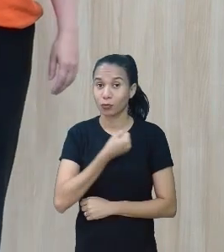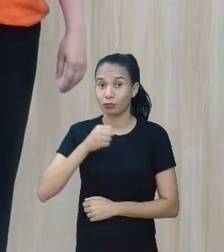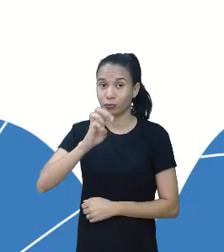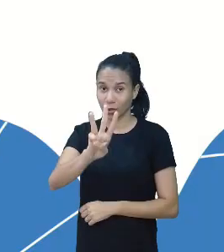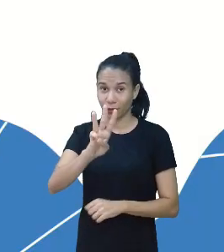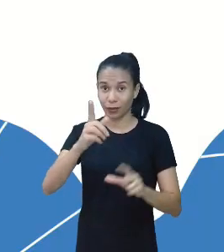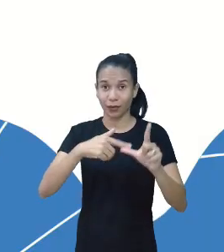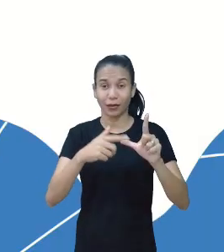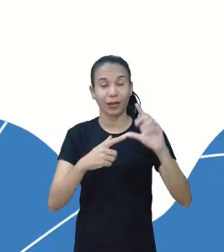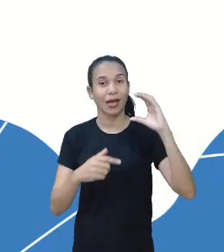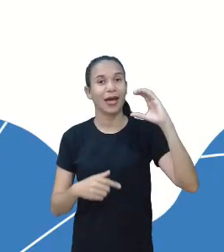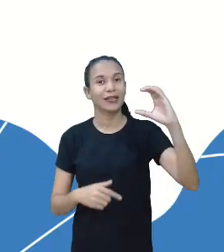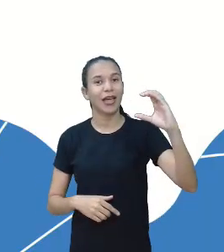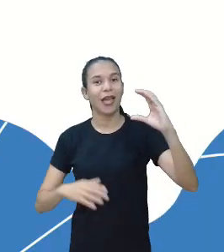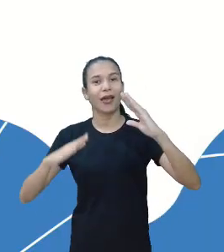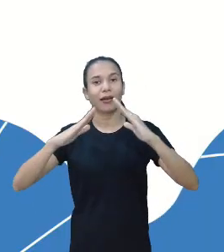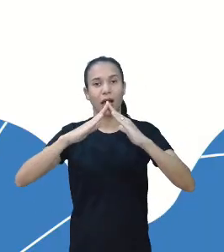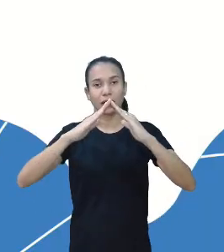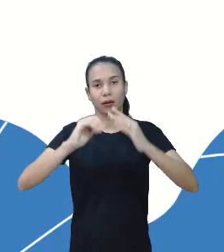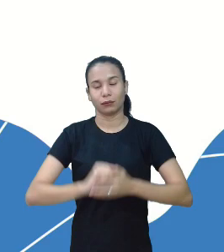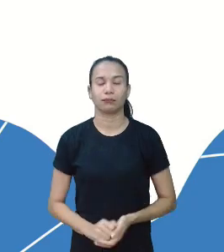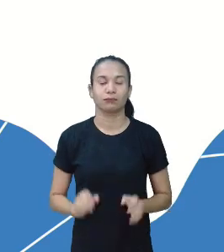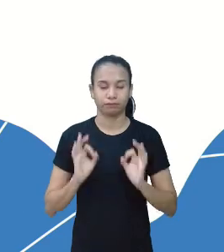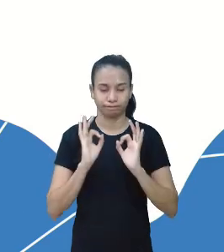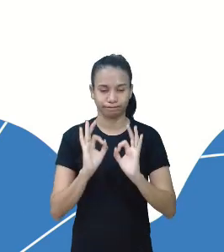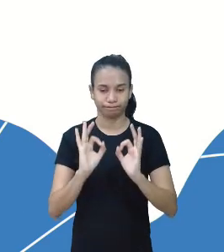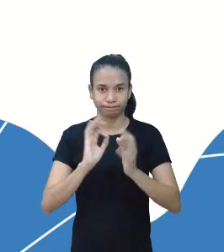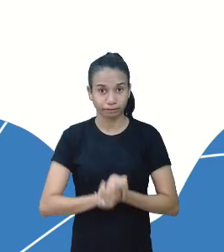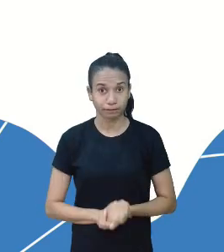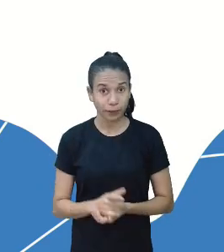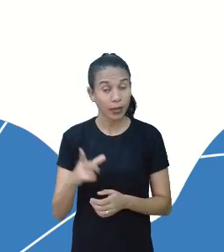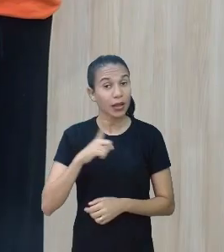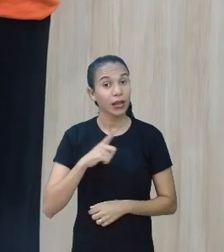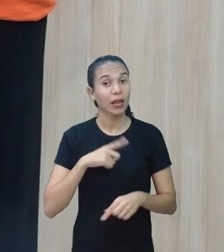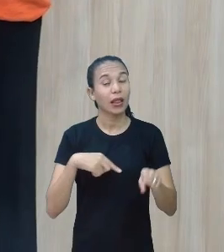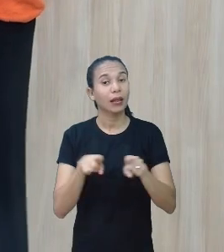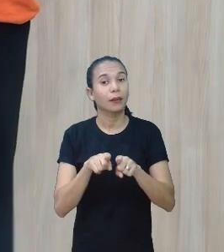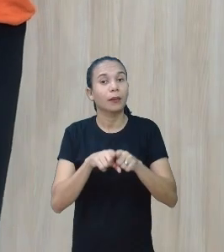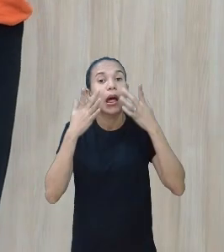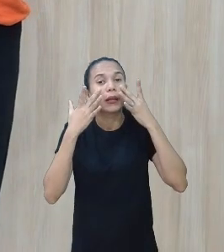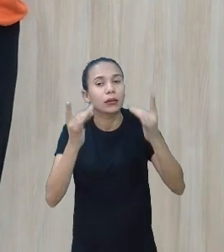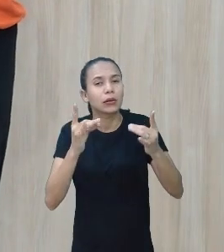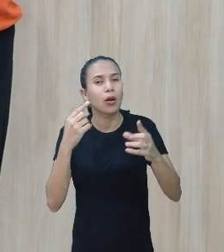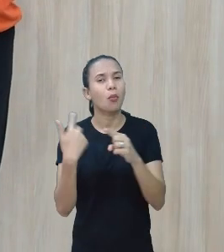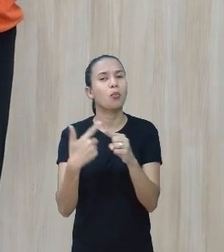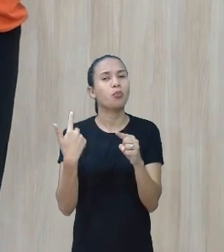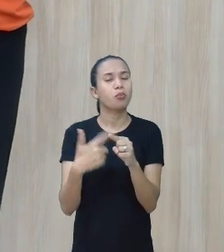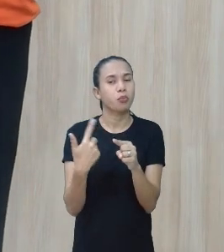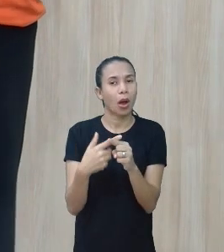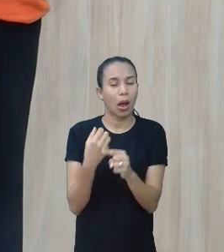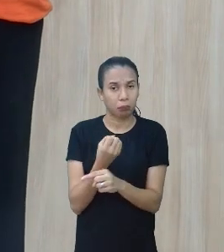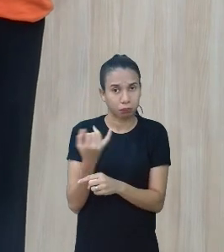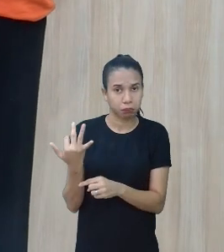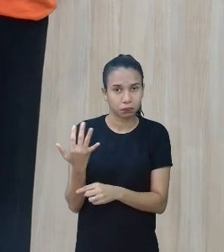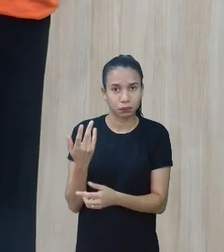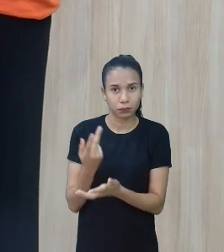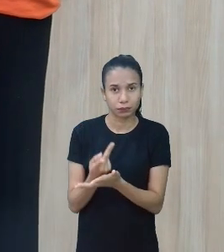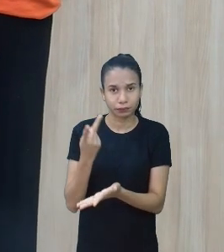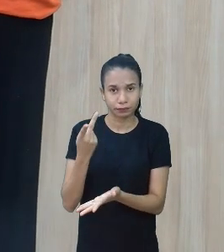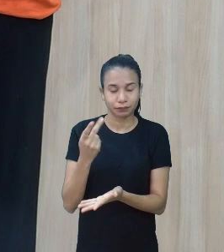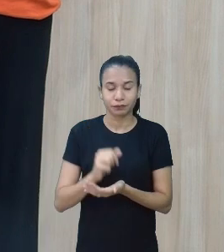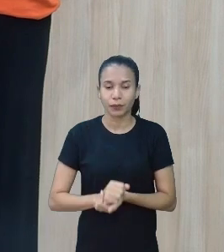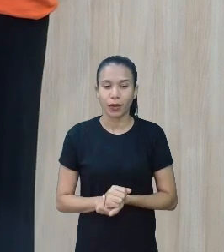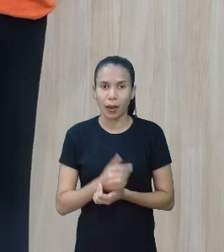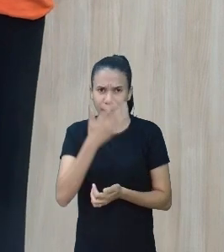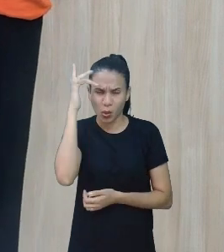letra C de casa, certo? Tenham também atenção, porque muitas vezes